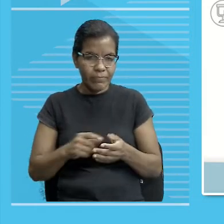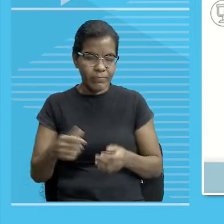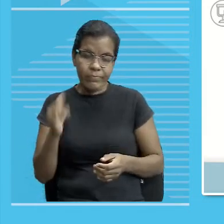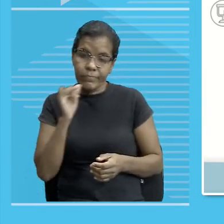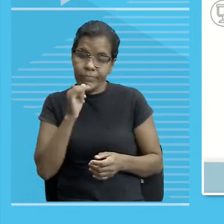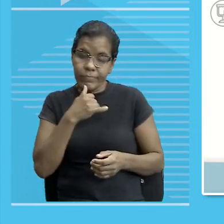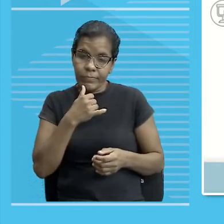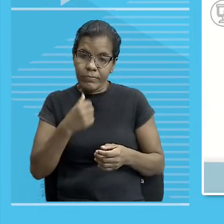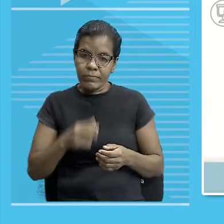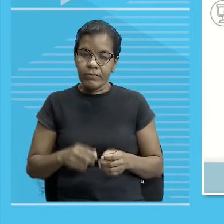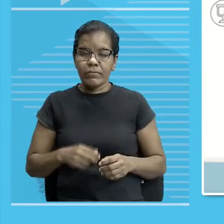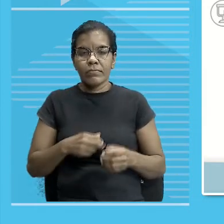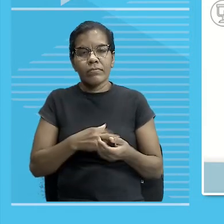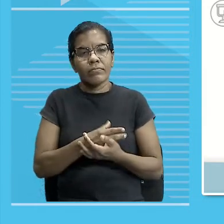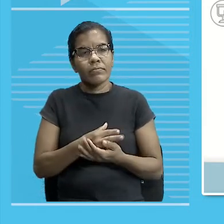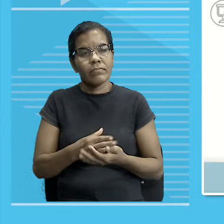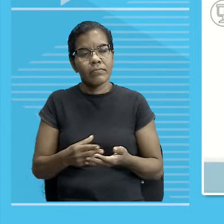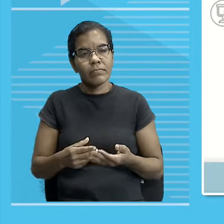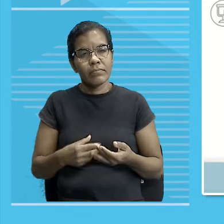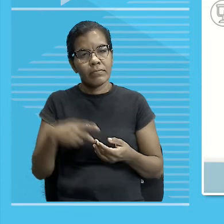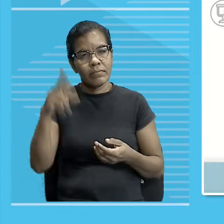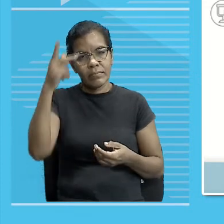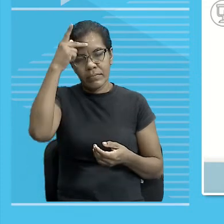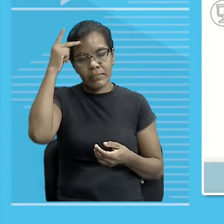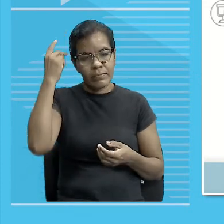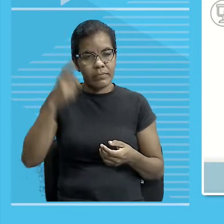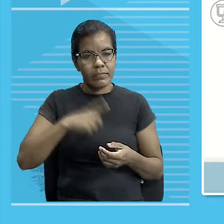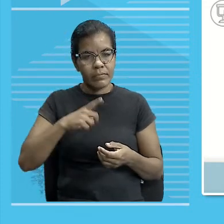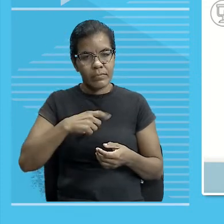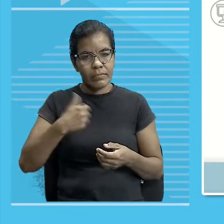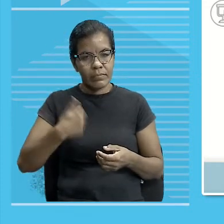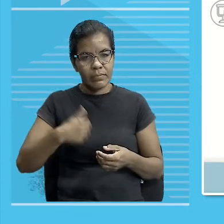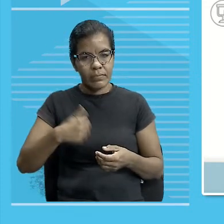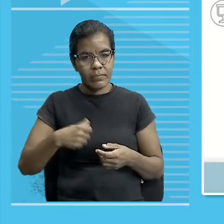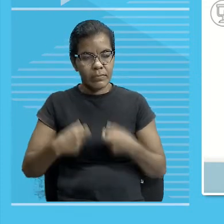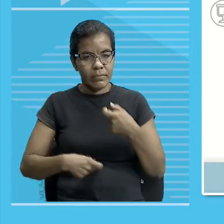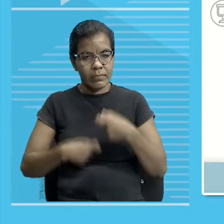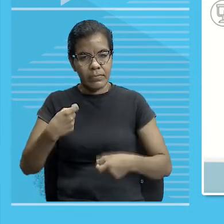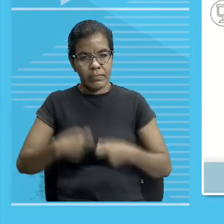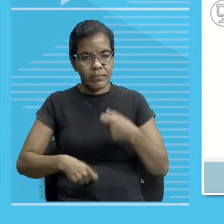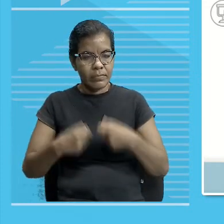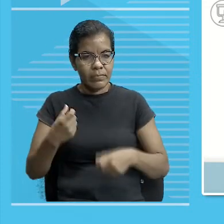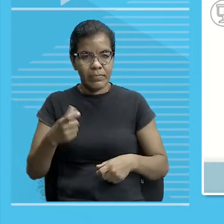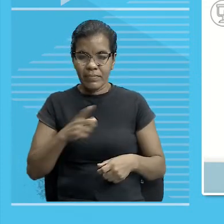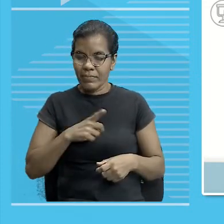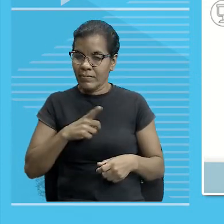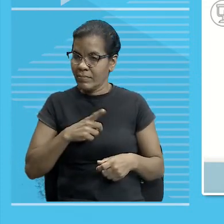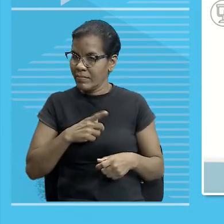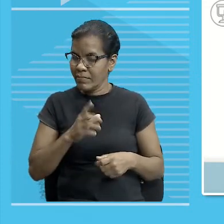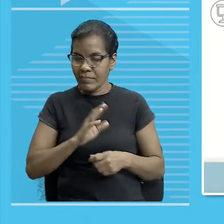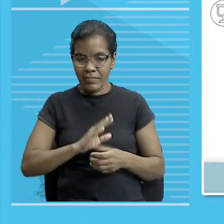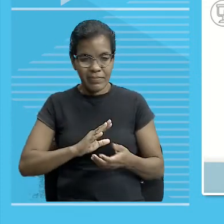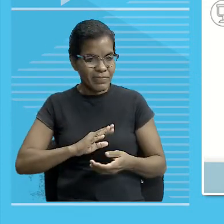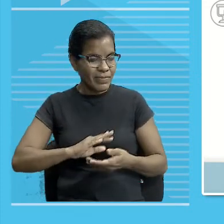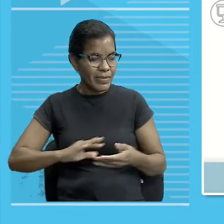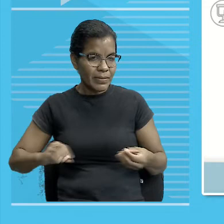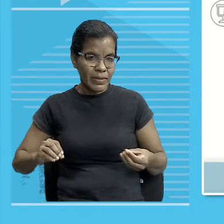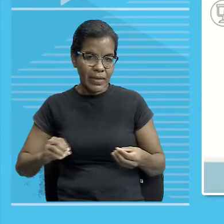dessas pessoas têm sua primeira relação sem possuir informações básicas